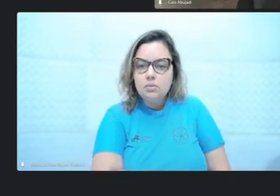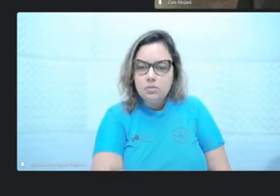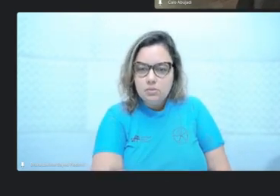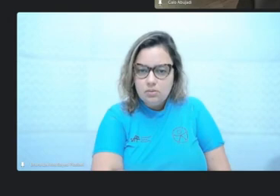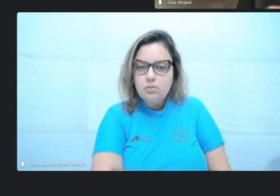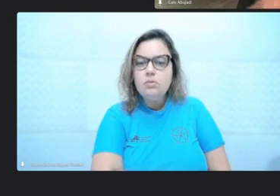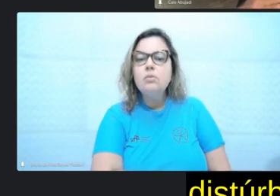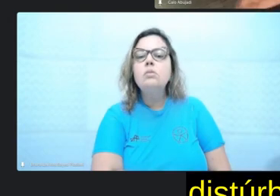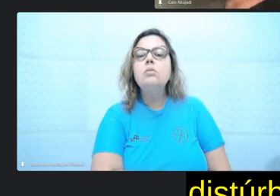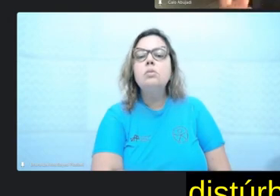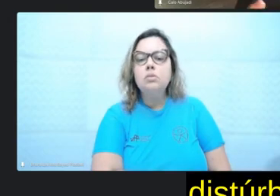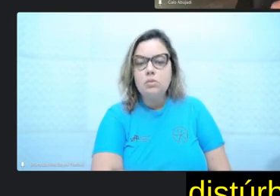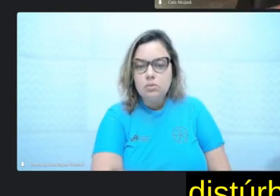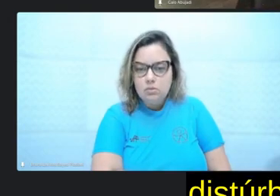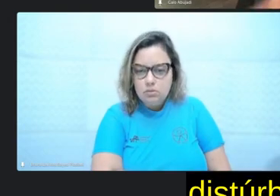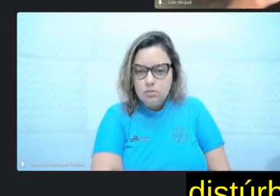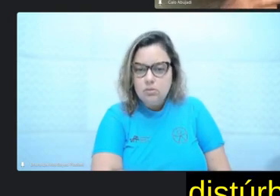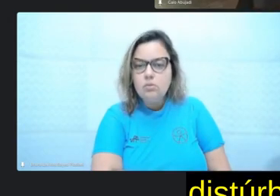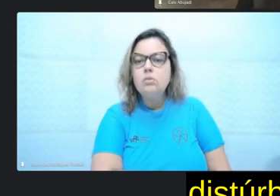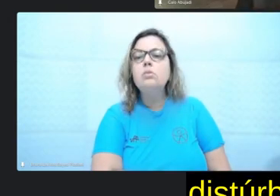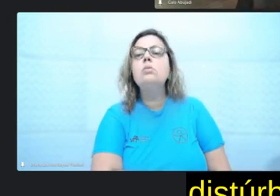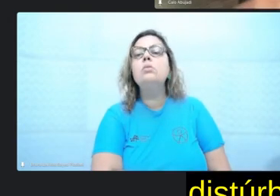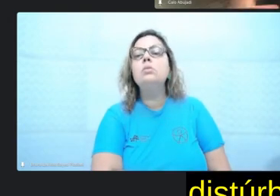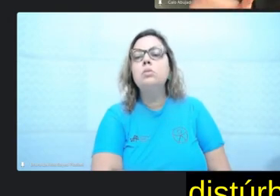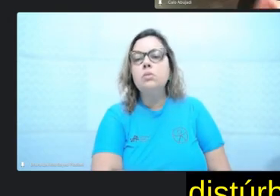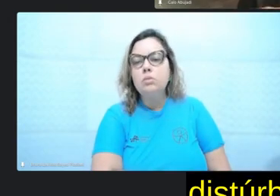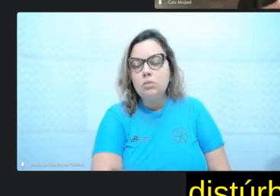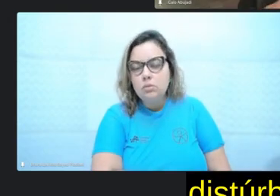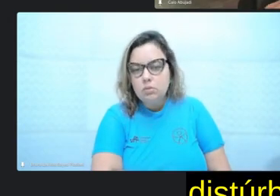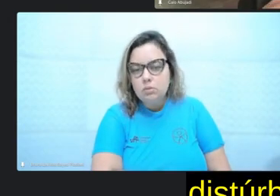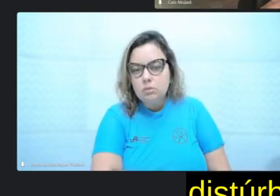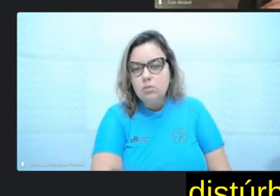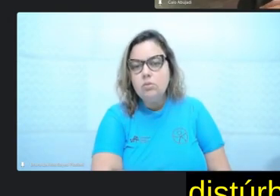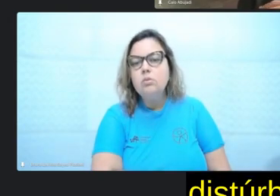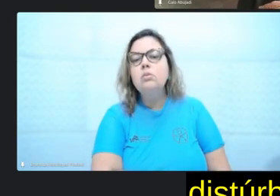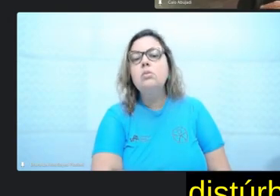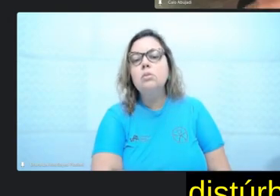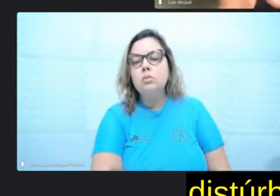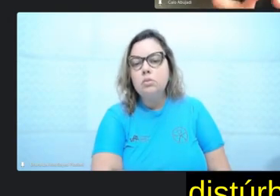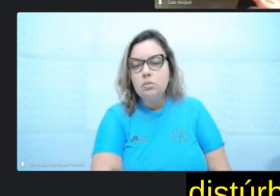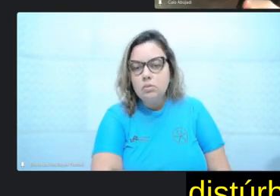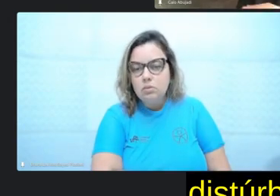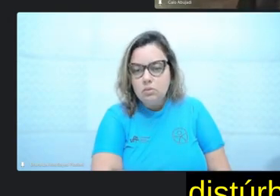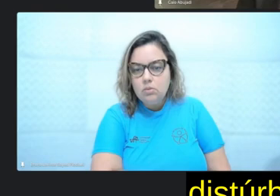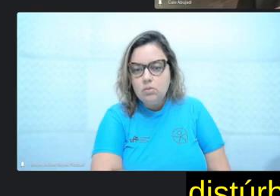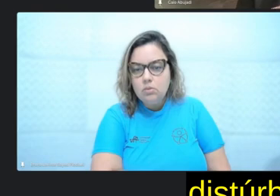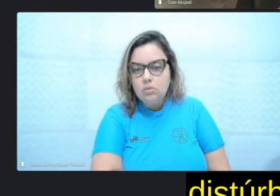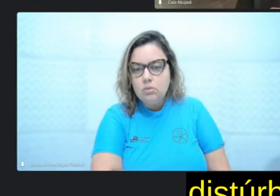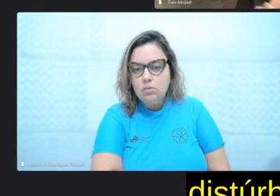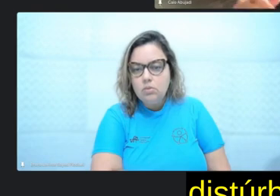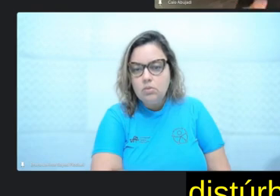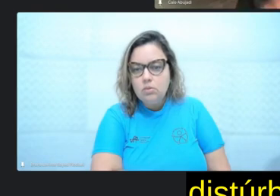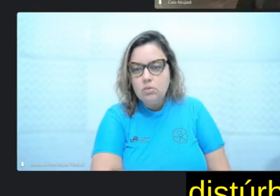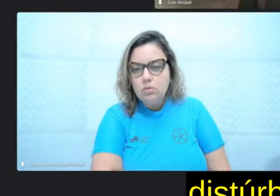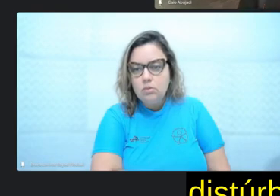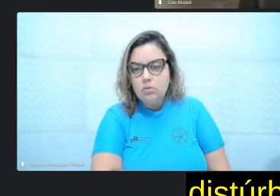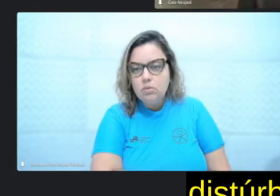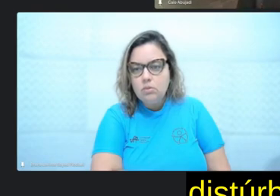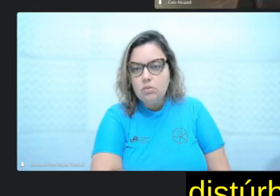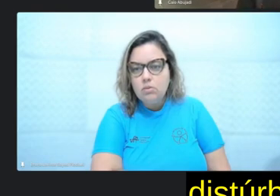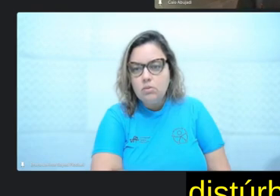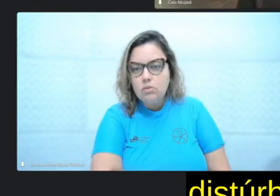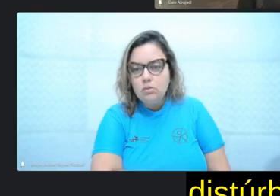alterações sensoriais. Distúrbios motores, alterações funcionais ali,